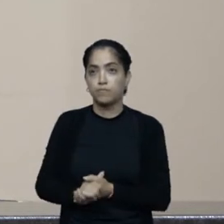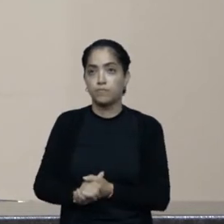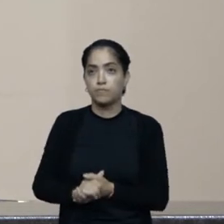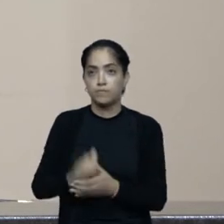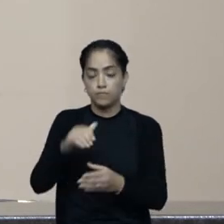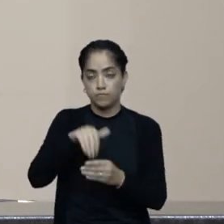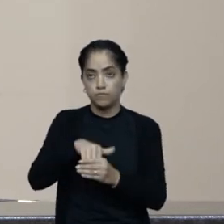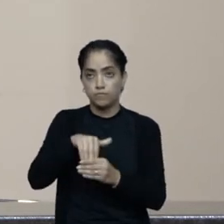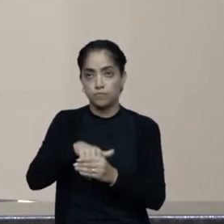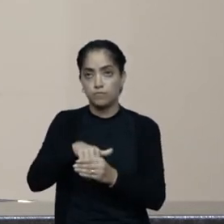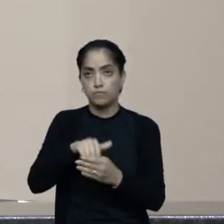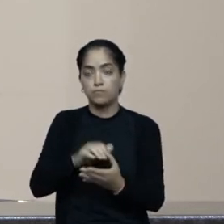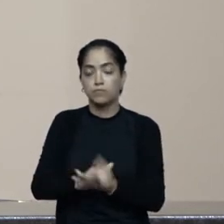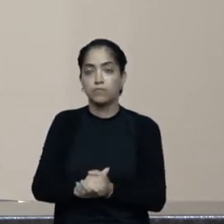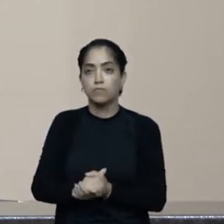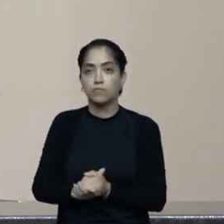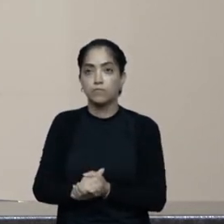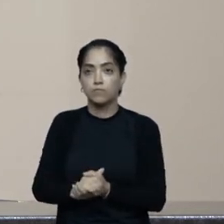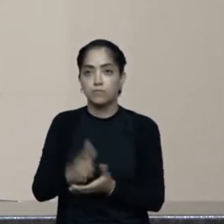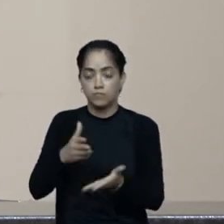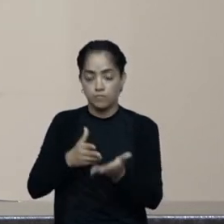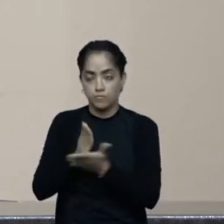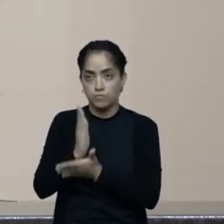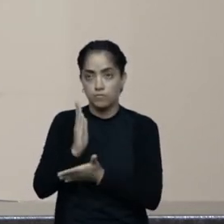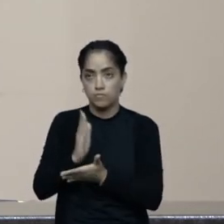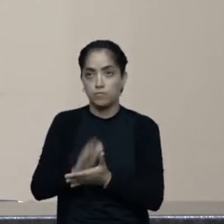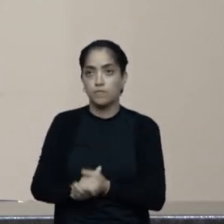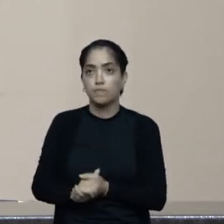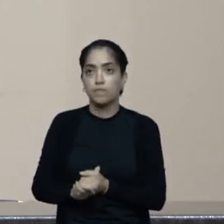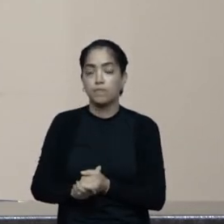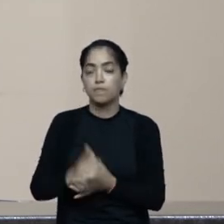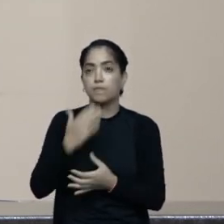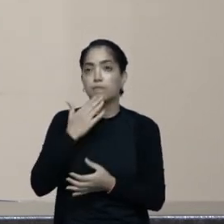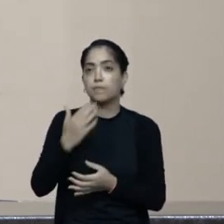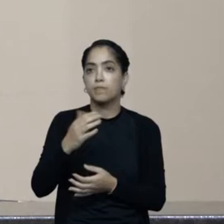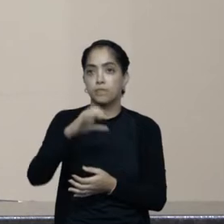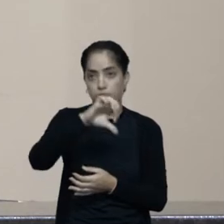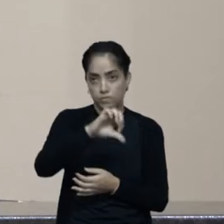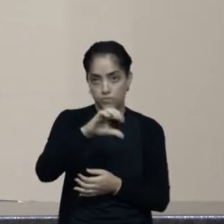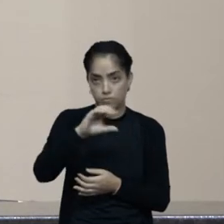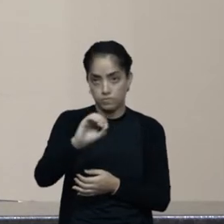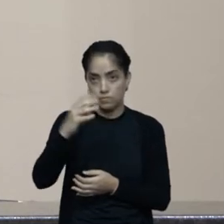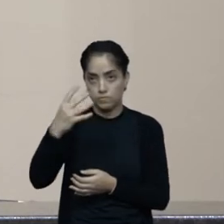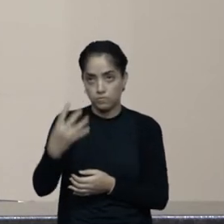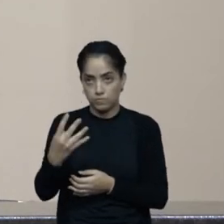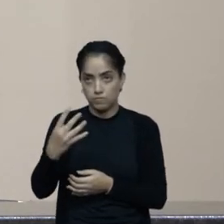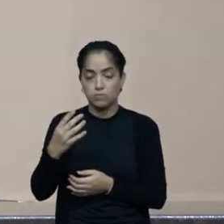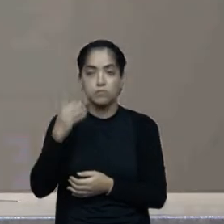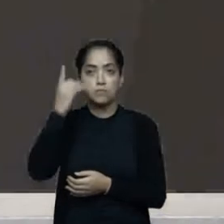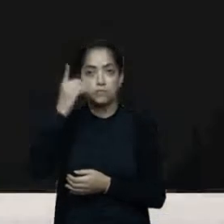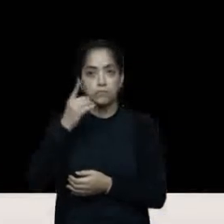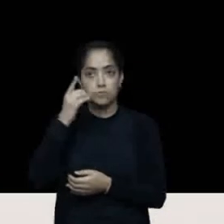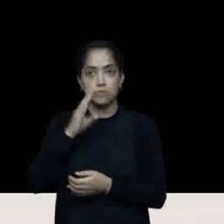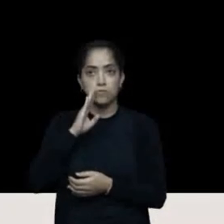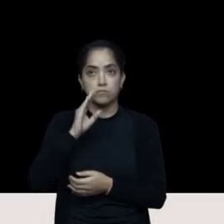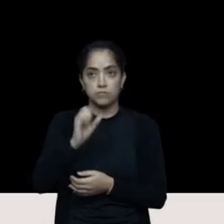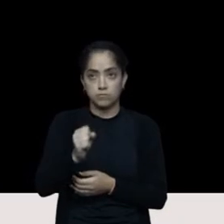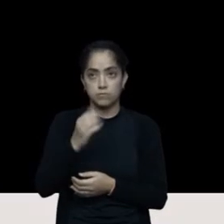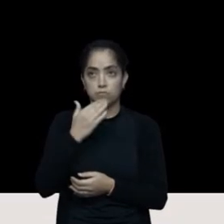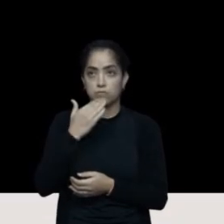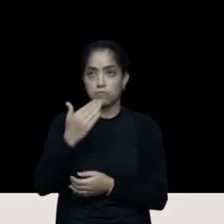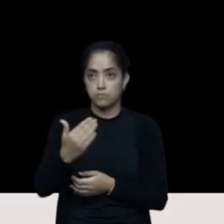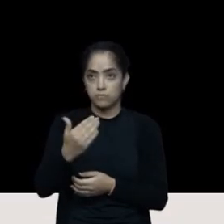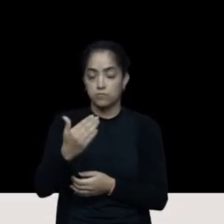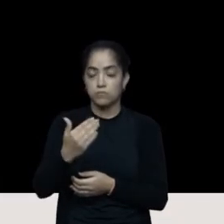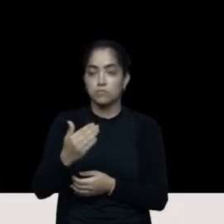Em votação? Aprovado. Requerimento 904, deputado Bruno Souza, solicitando ao diretor